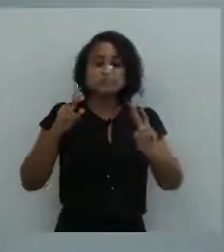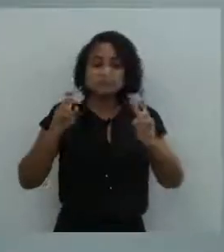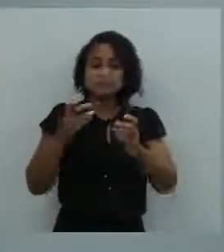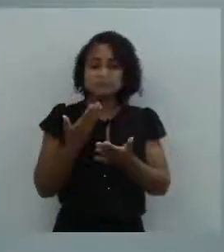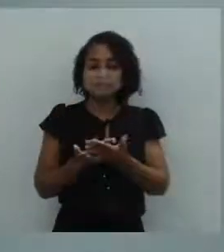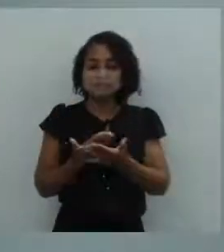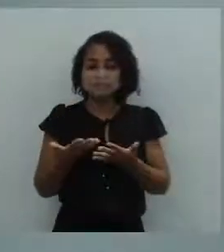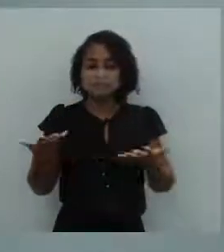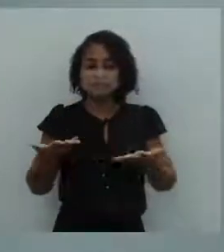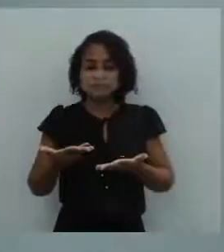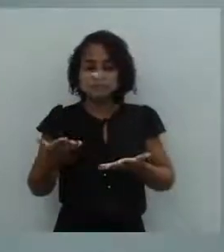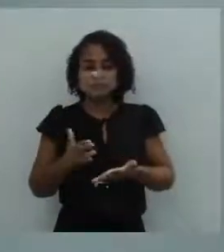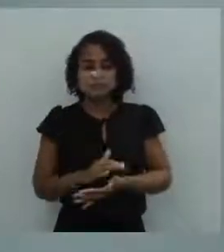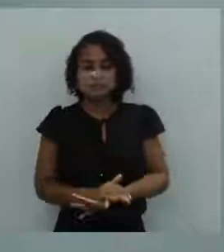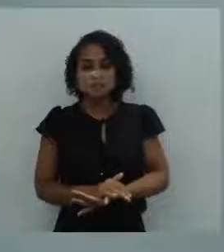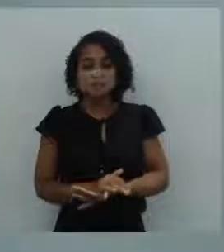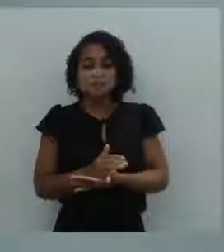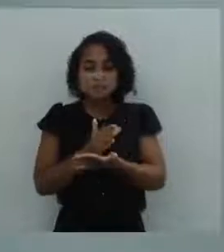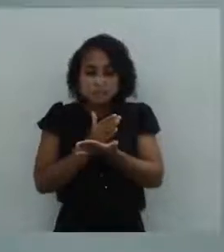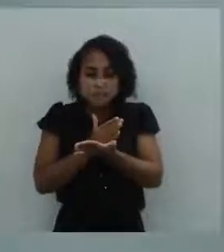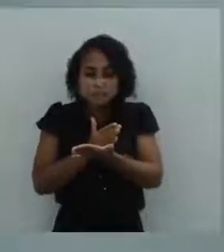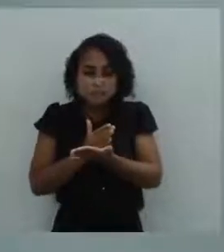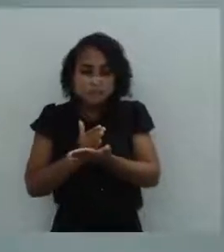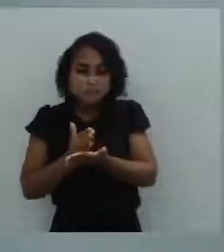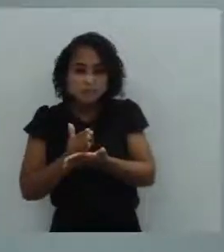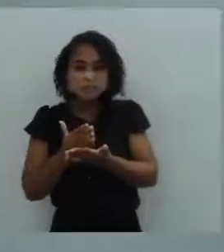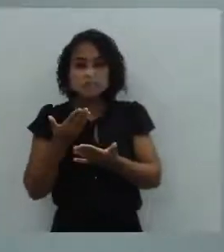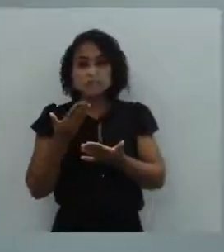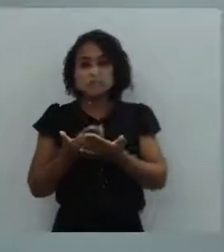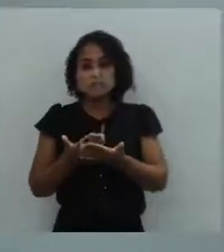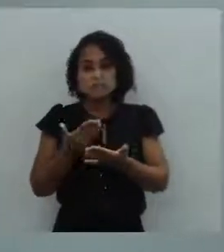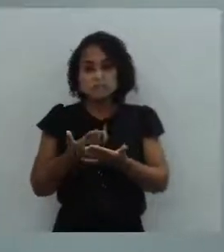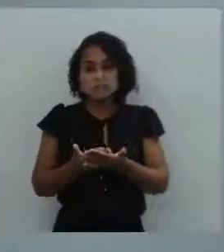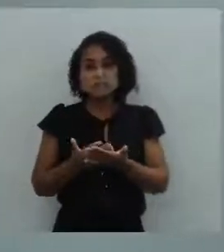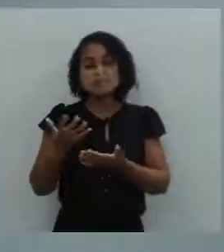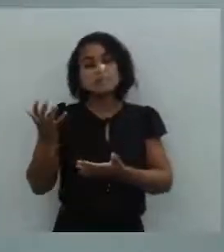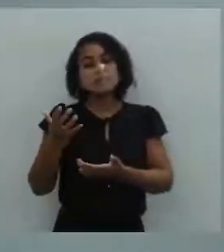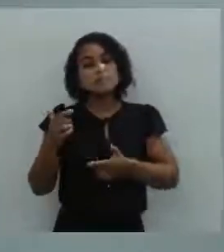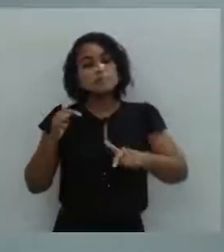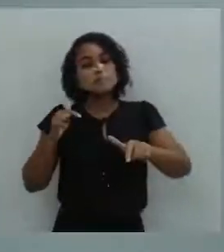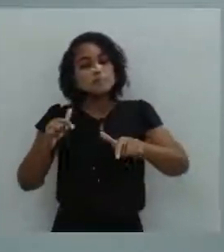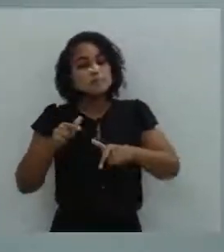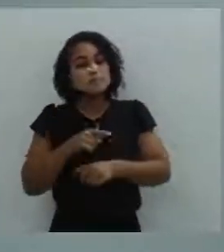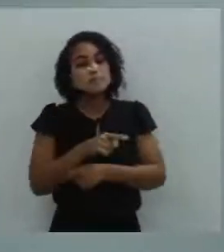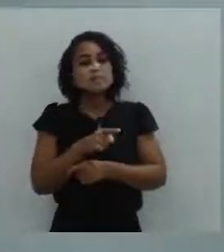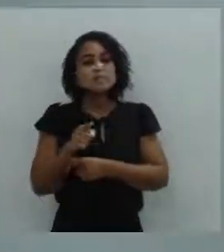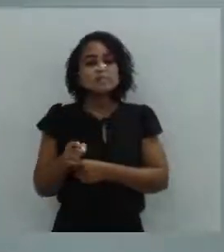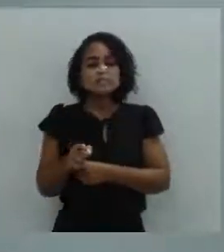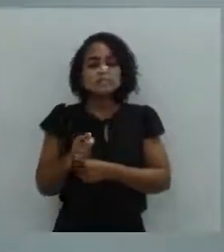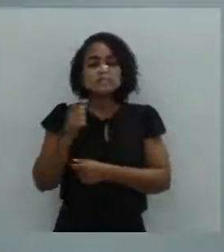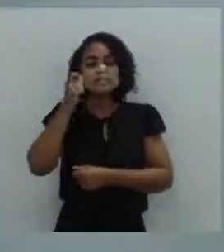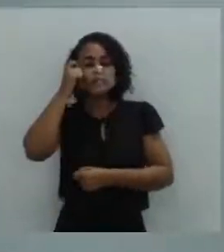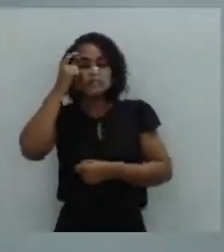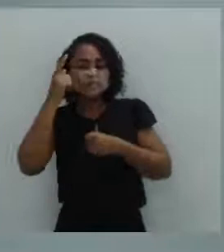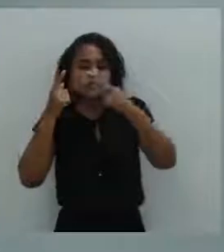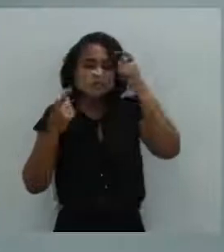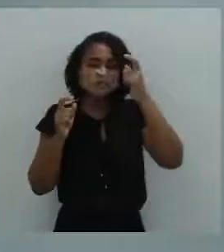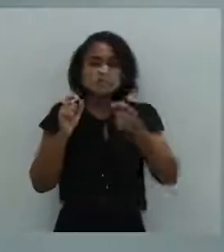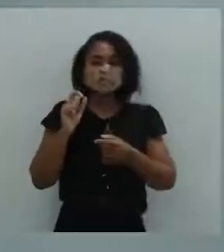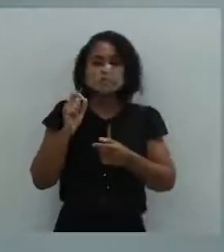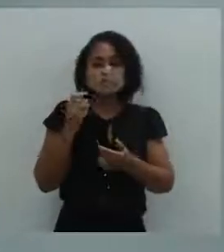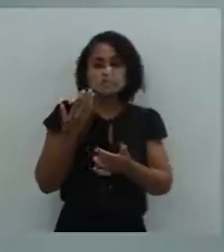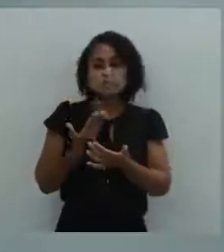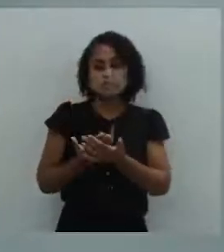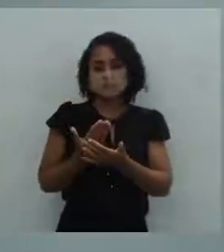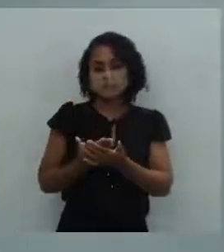de hoje. Para começar os nossos estudos, eu queria trabalhar com vocês essa ideia do que é estudar a